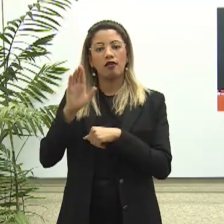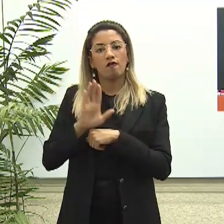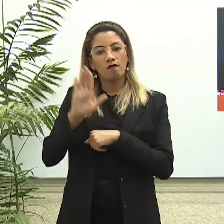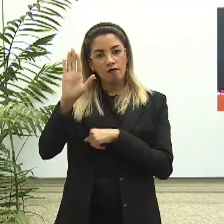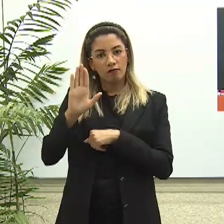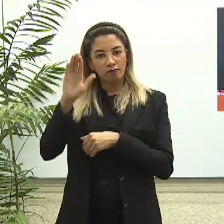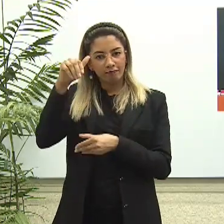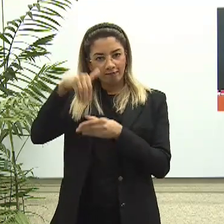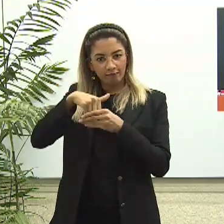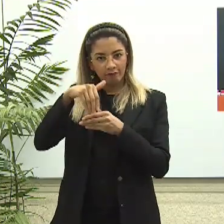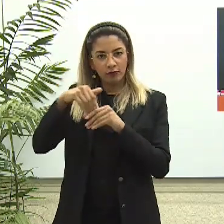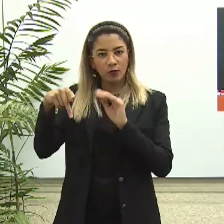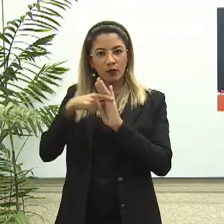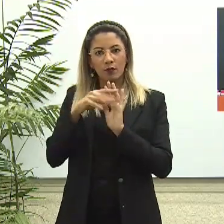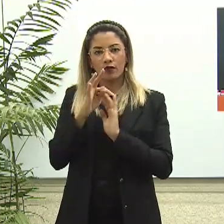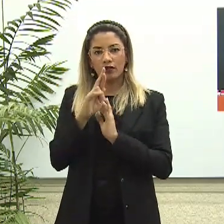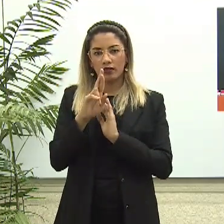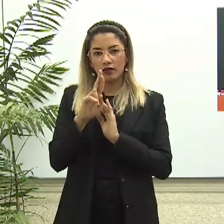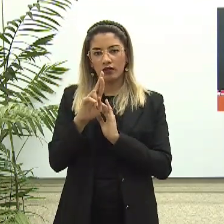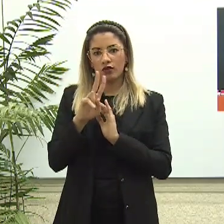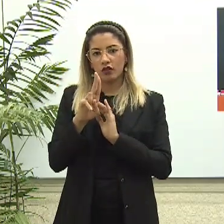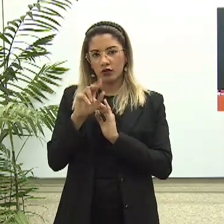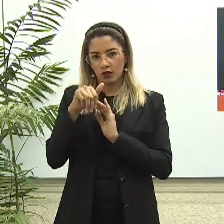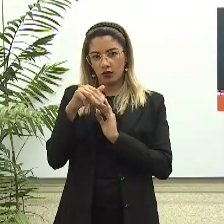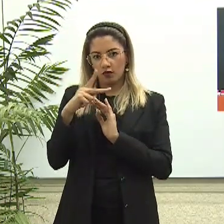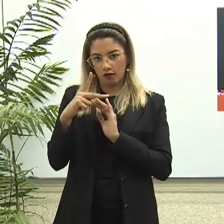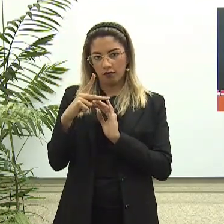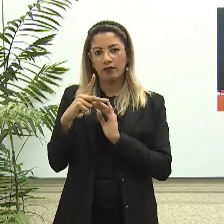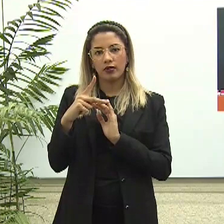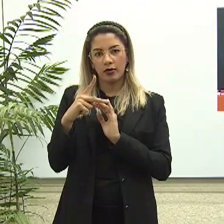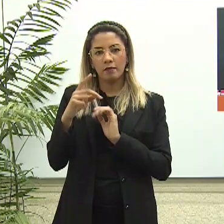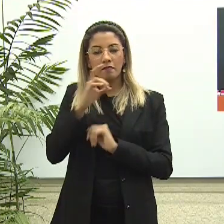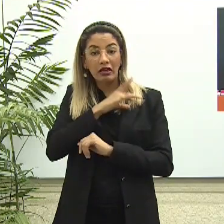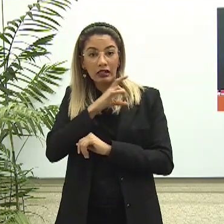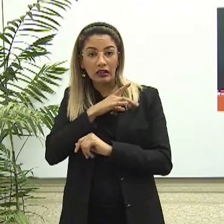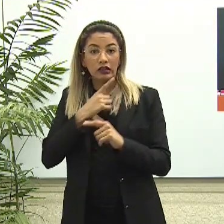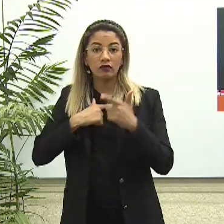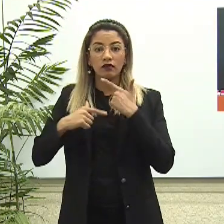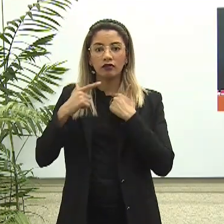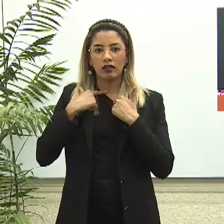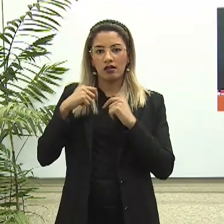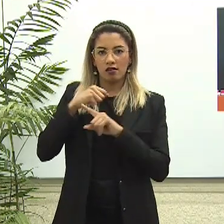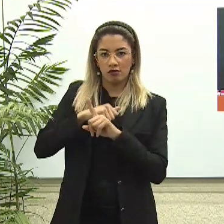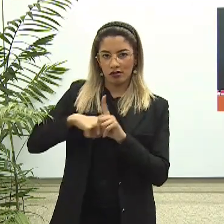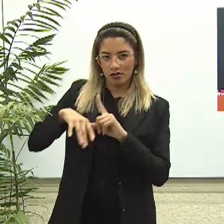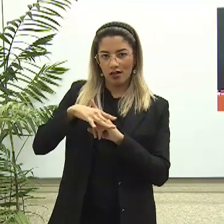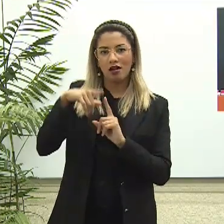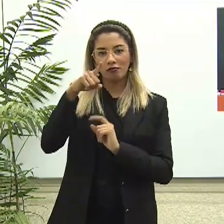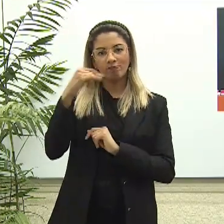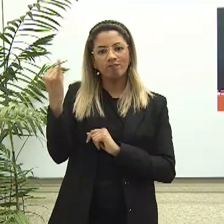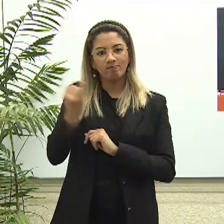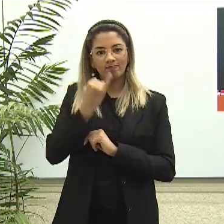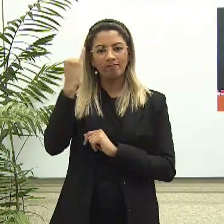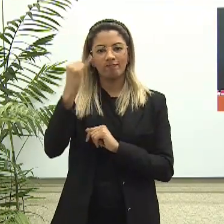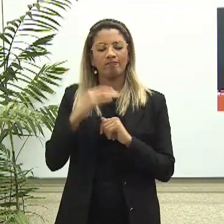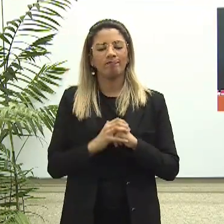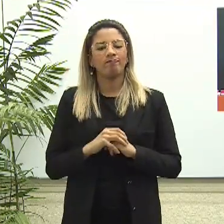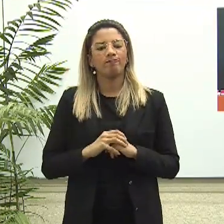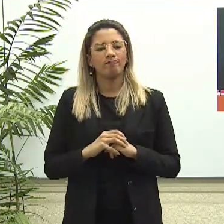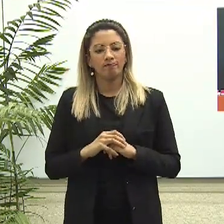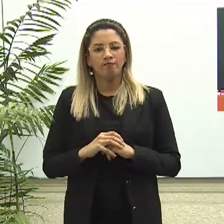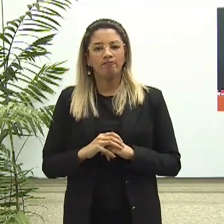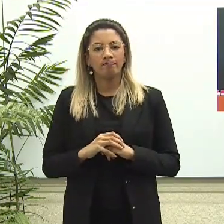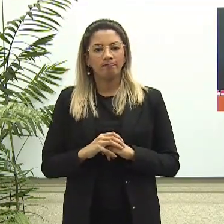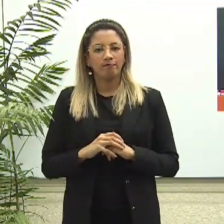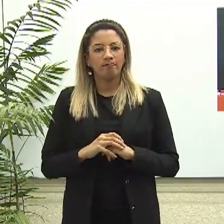principalmente sobre a a os desejos e os medos da da população e isso foi bem bem importante me lembrou a partir de sua fala